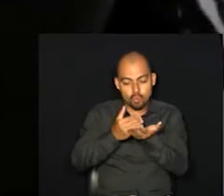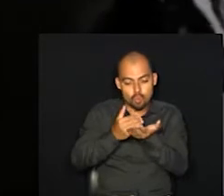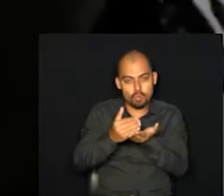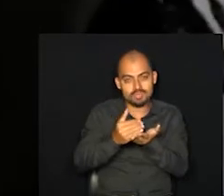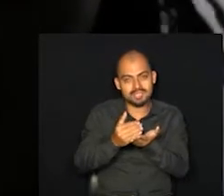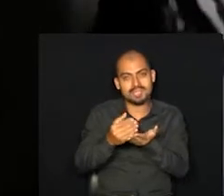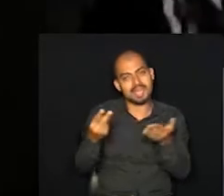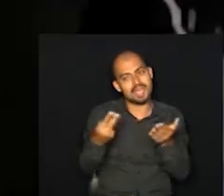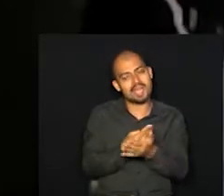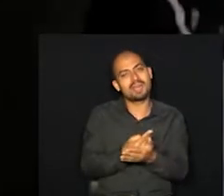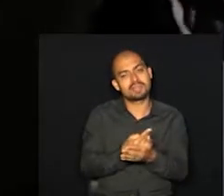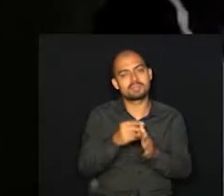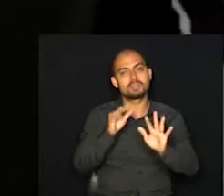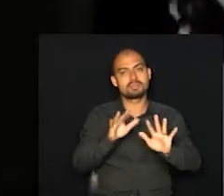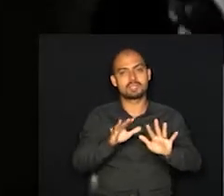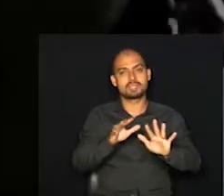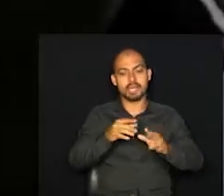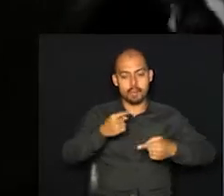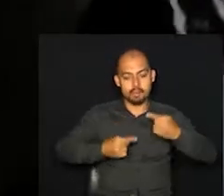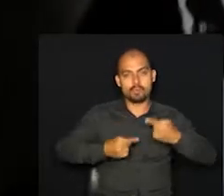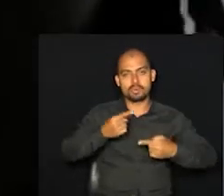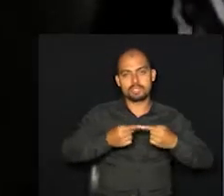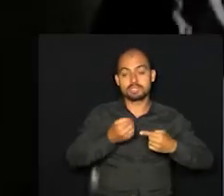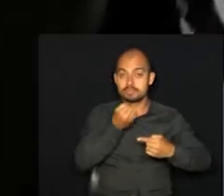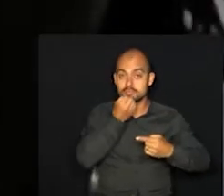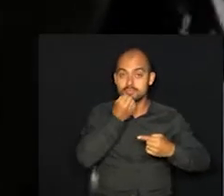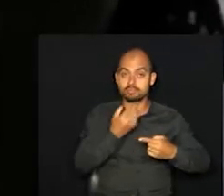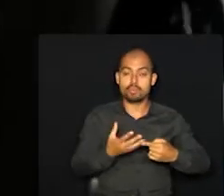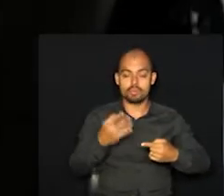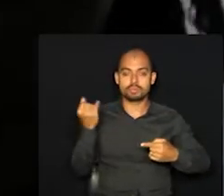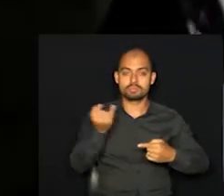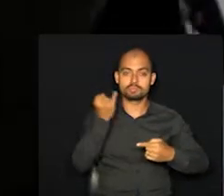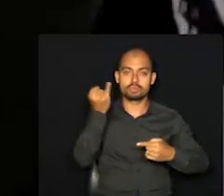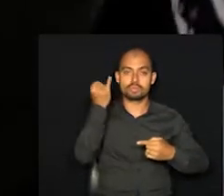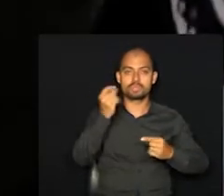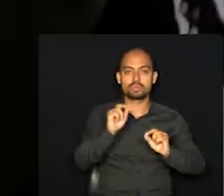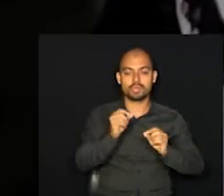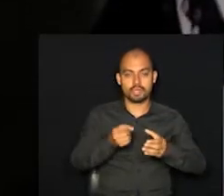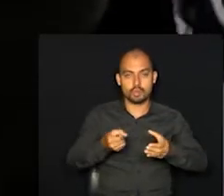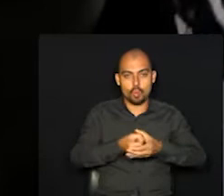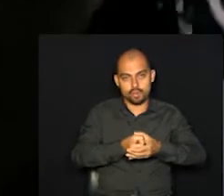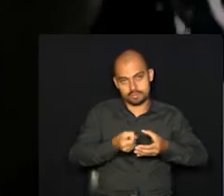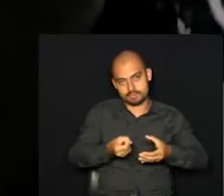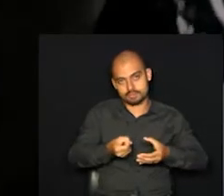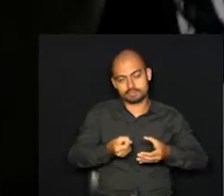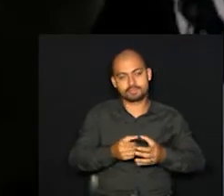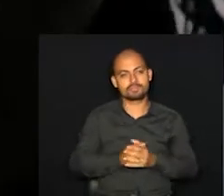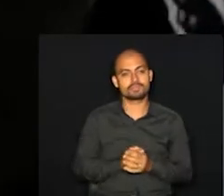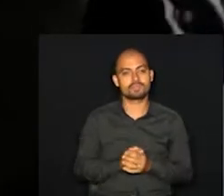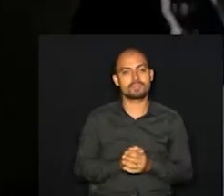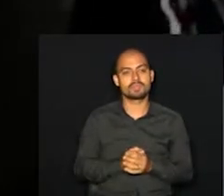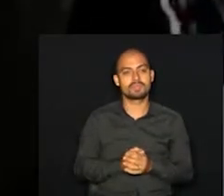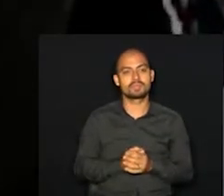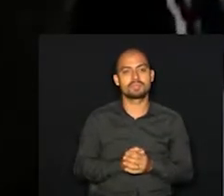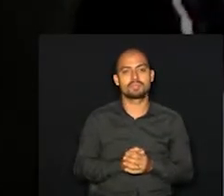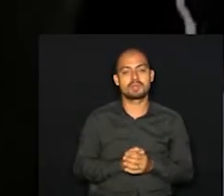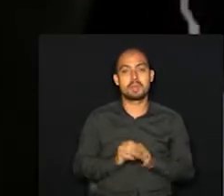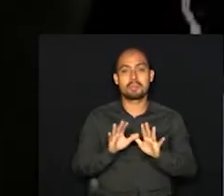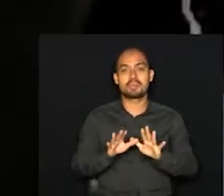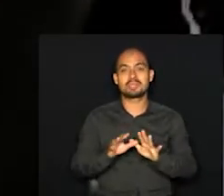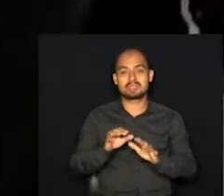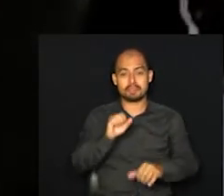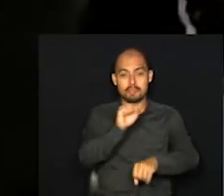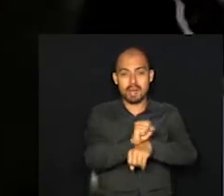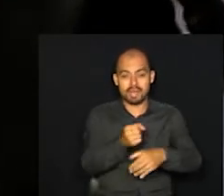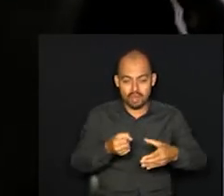eu acho que é uma das políticas, e eu acho muito importante a questão das cotas raciais. Eu só não acho que tenha que parar nas cotas